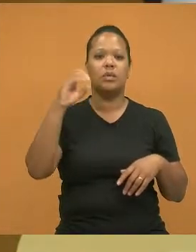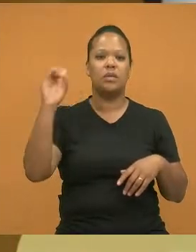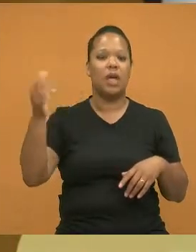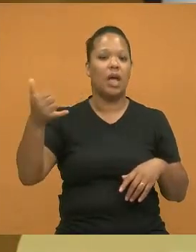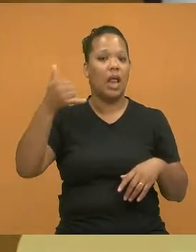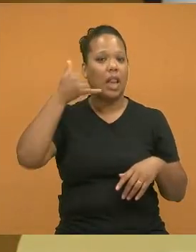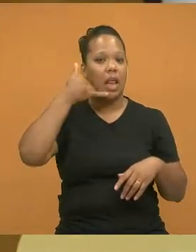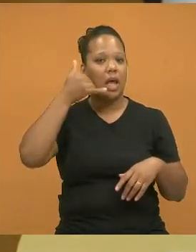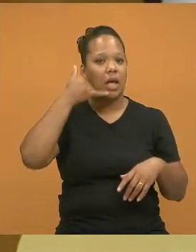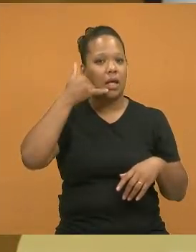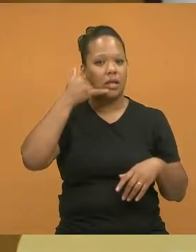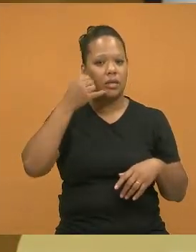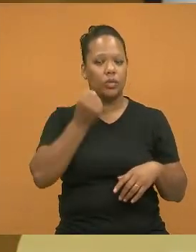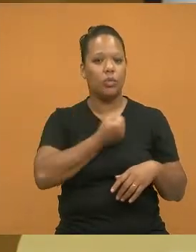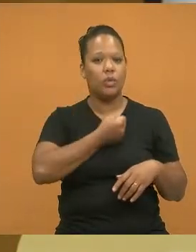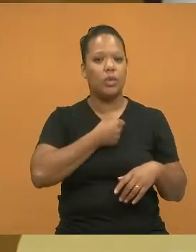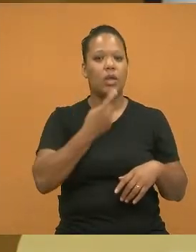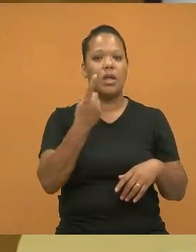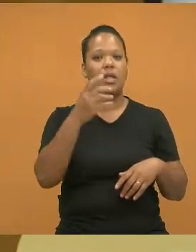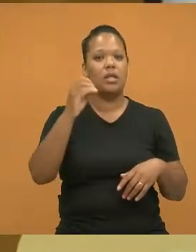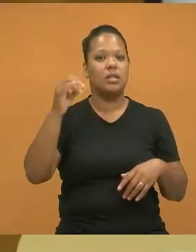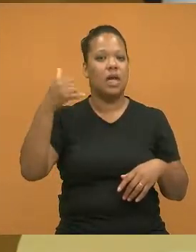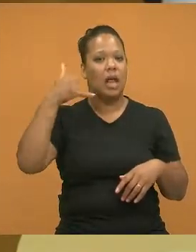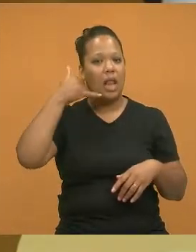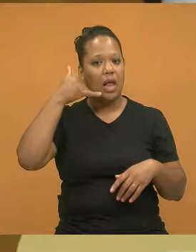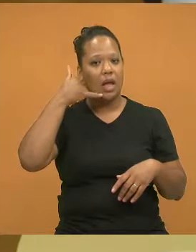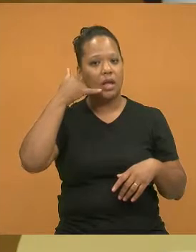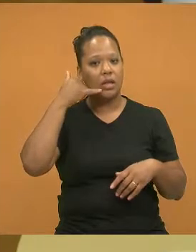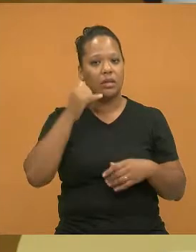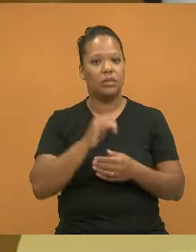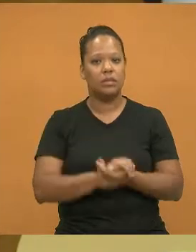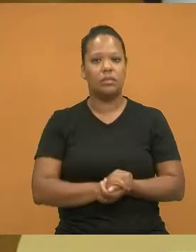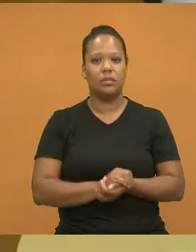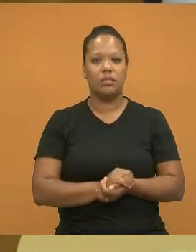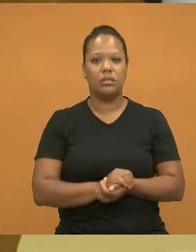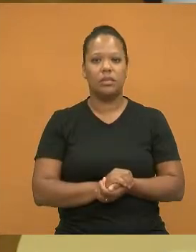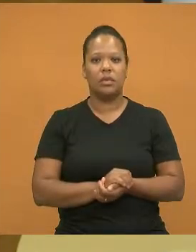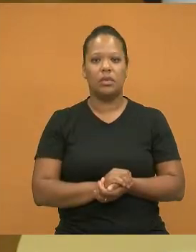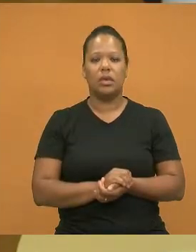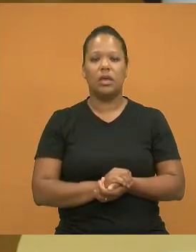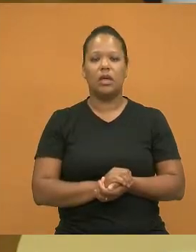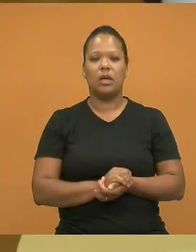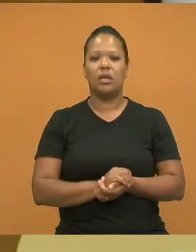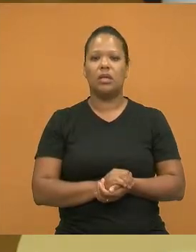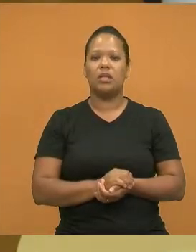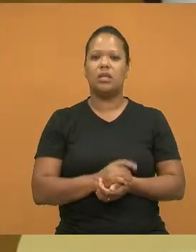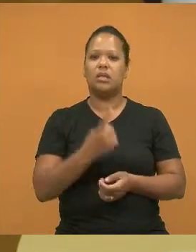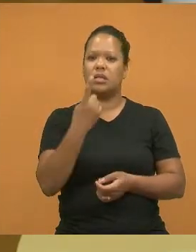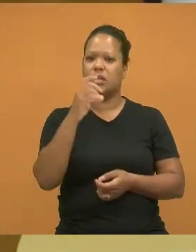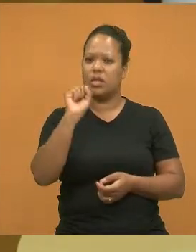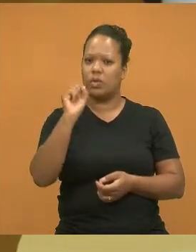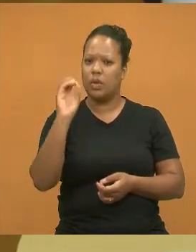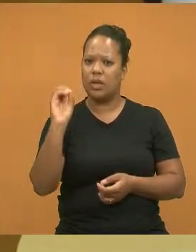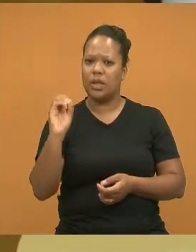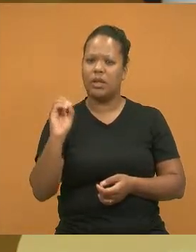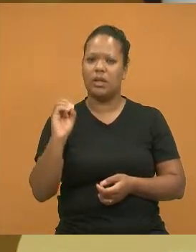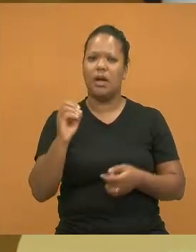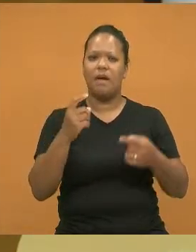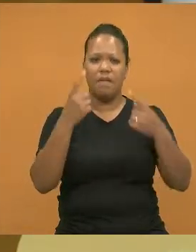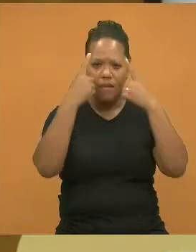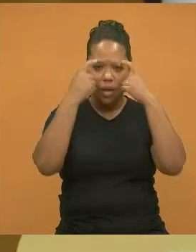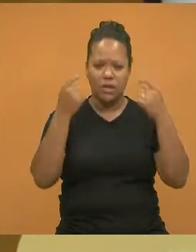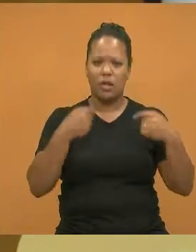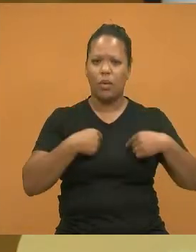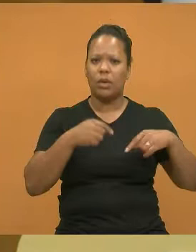feito aqui a solicitação pelo vereador Paulinho dos Condutores, deixar visível o Disque 180, a violência contra a mulher, o